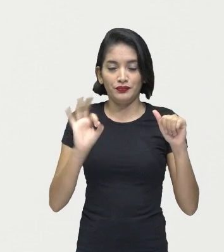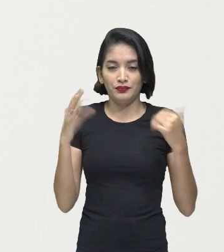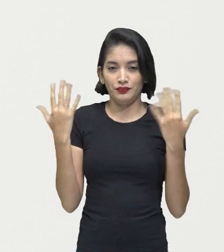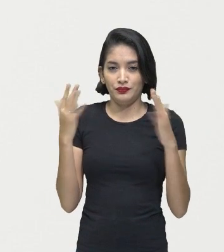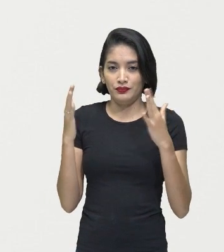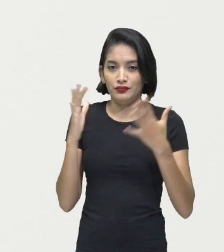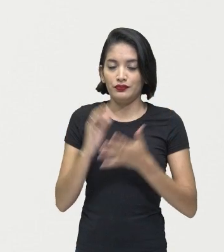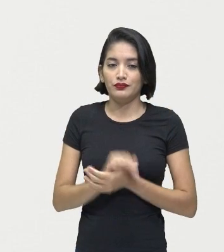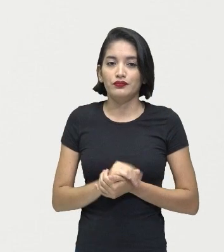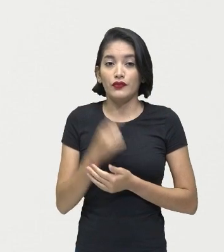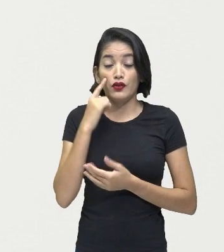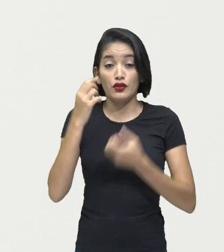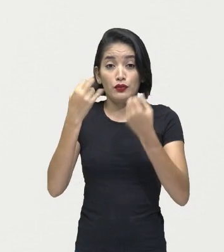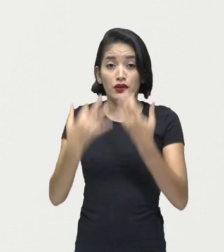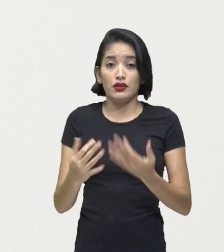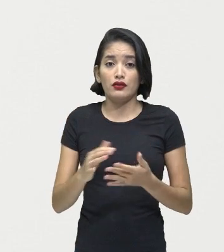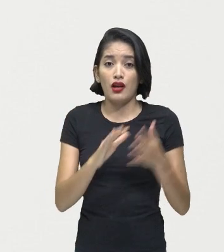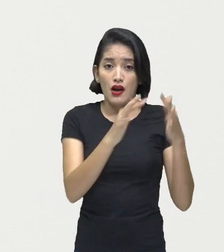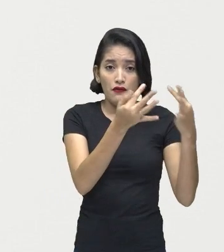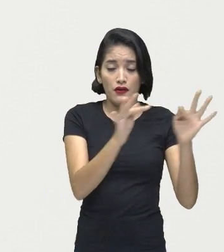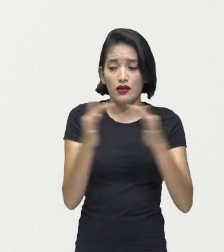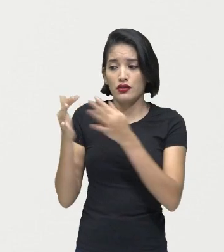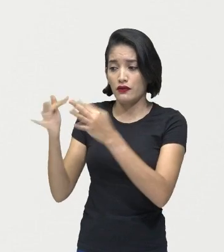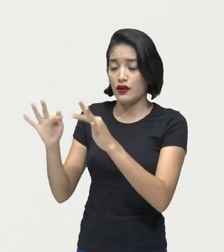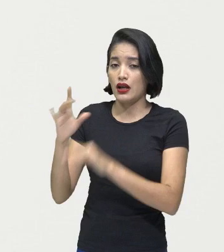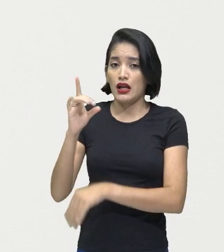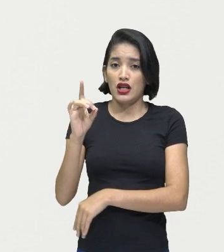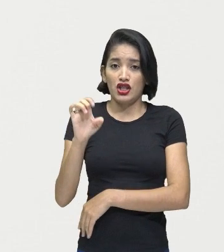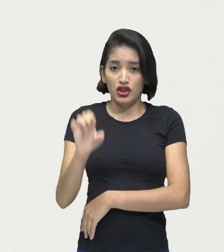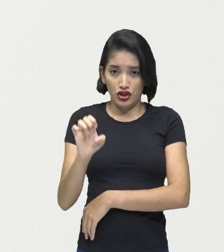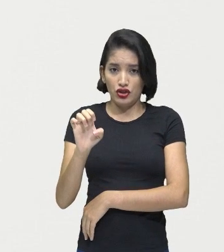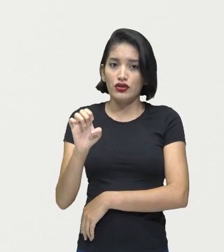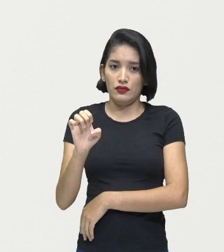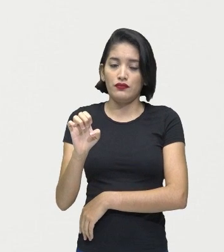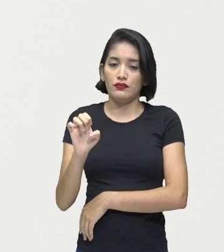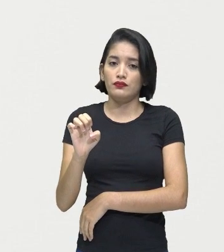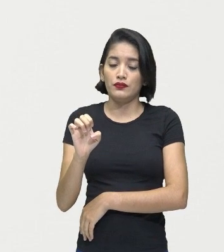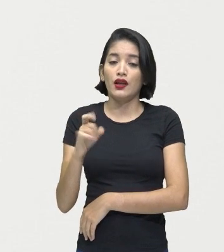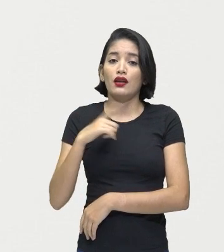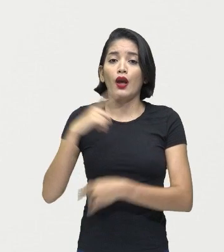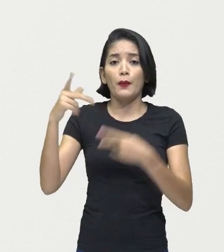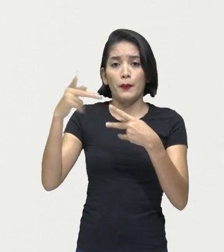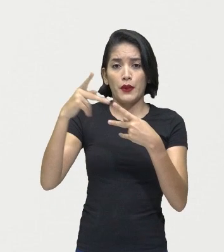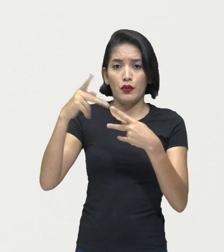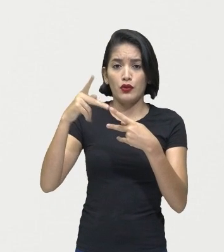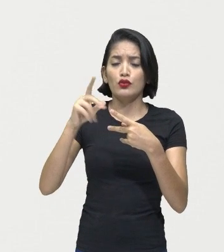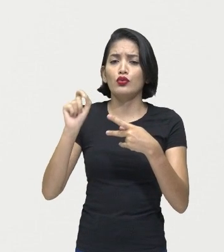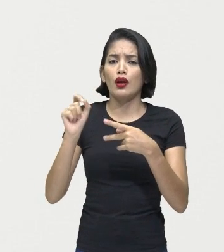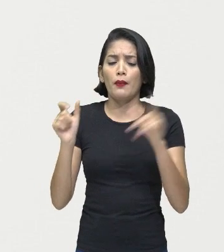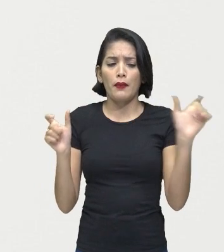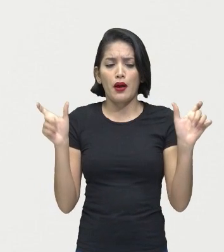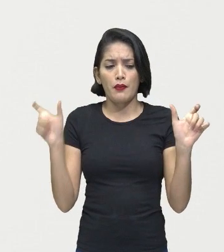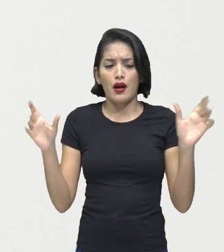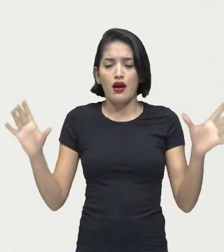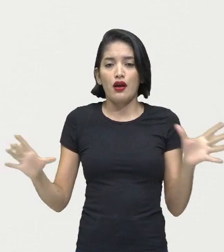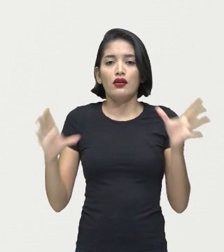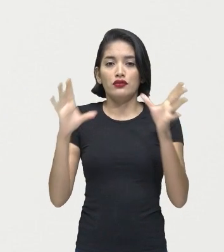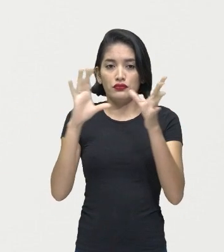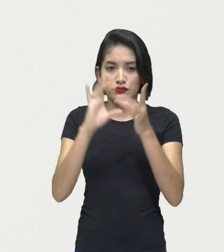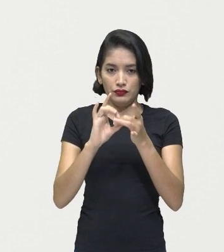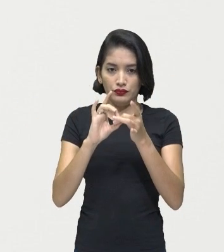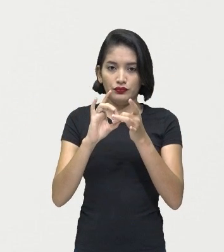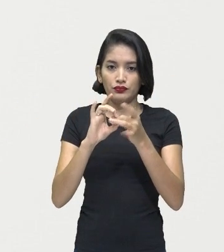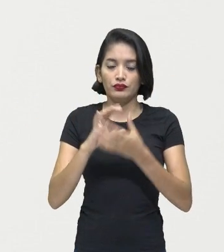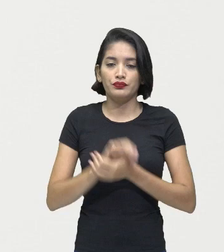o comentário. Nas duas frases, amigos de João e modo de vestir, a preposição de está ligando as palavras amigos e